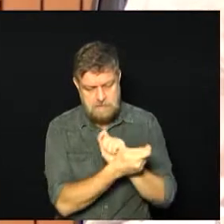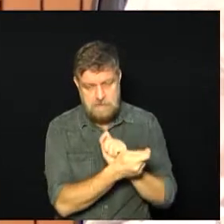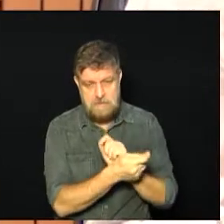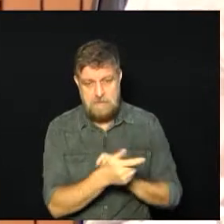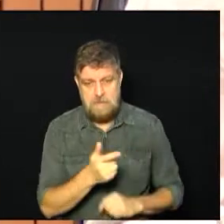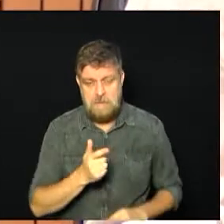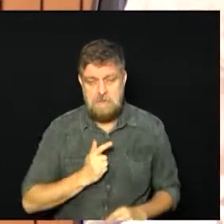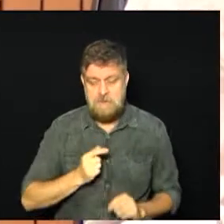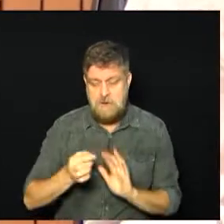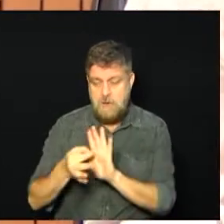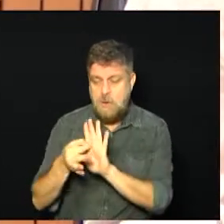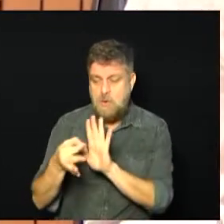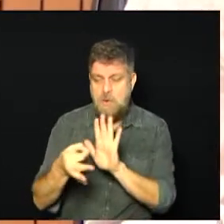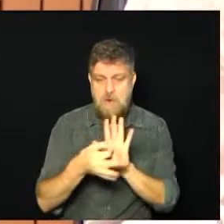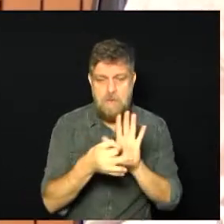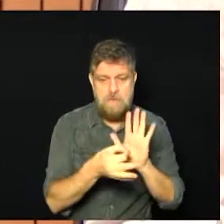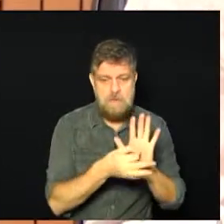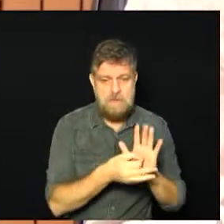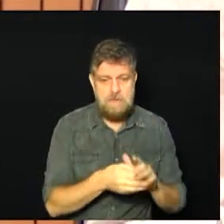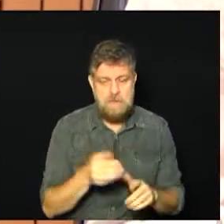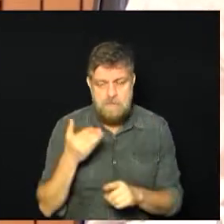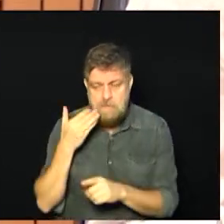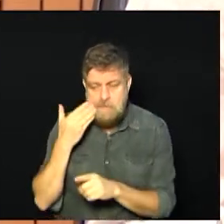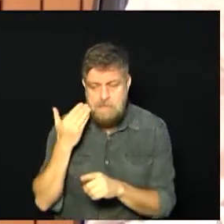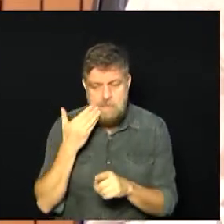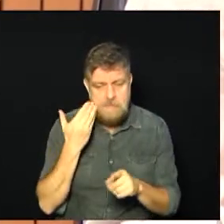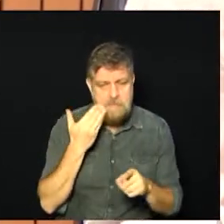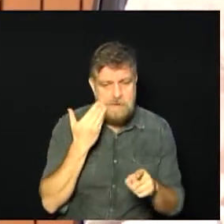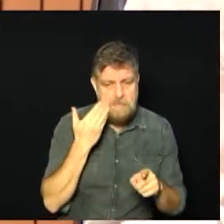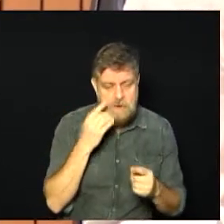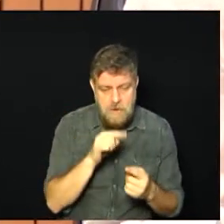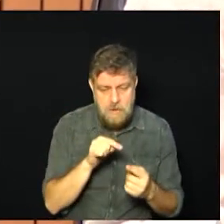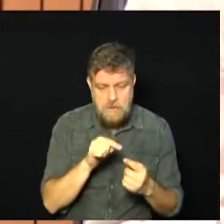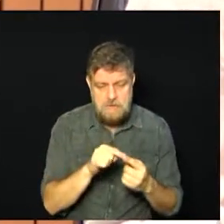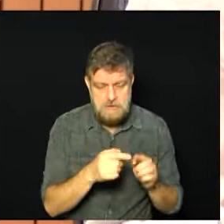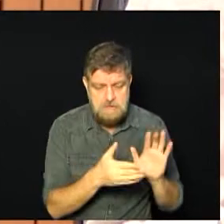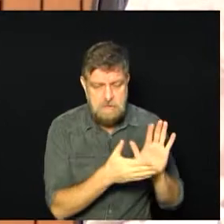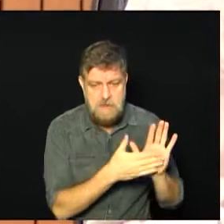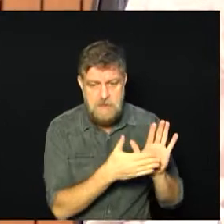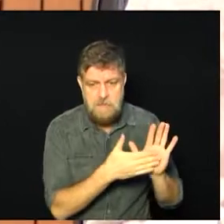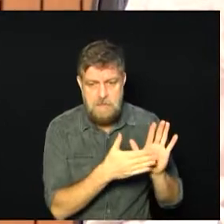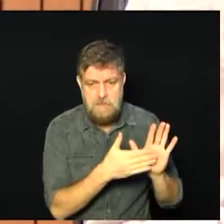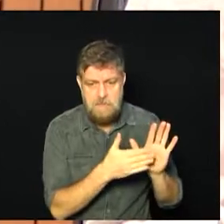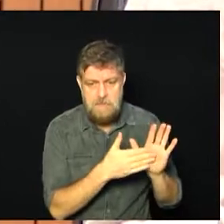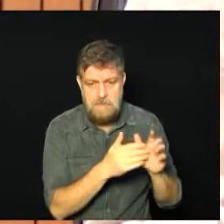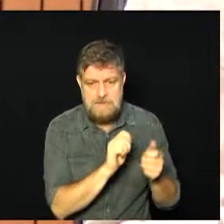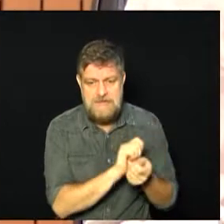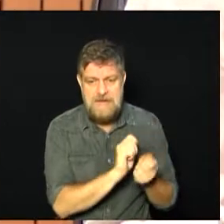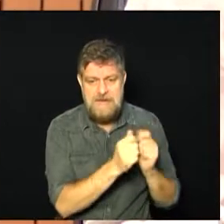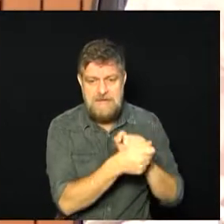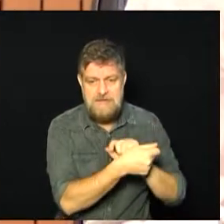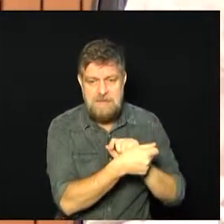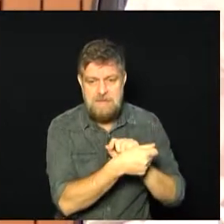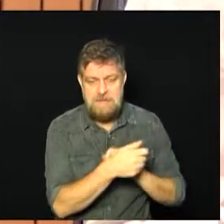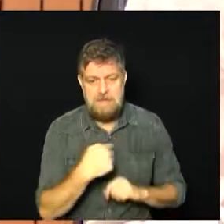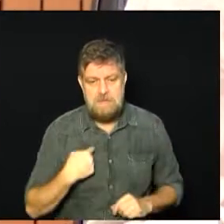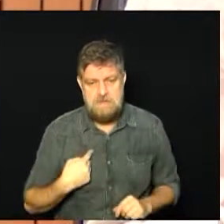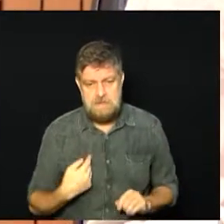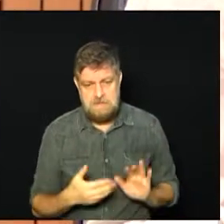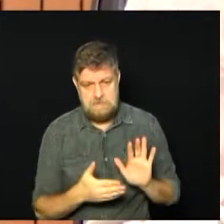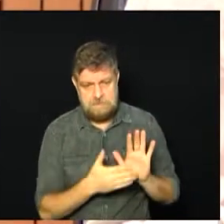colher opiniões, sugestões, críticas para aprimoramento da proposta. Ao final, né, se isso for